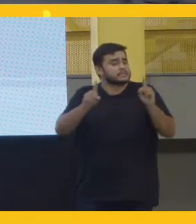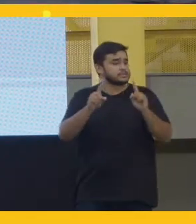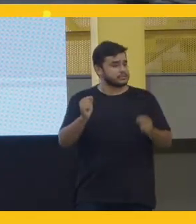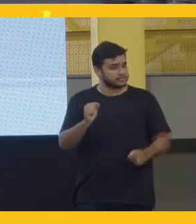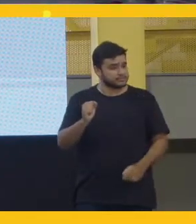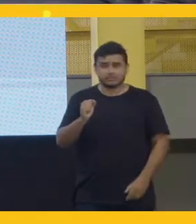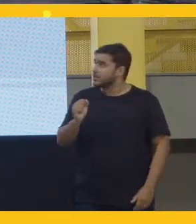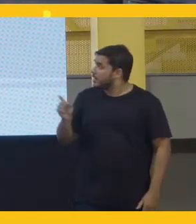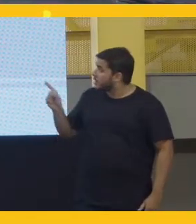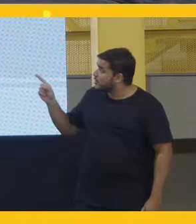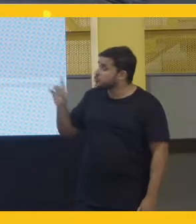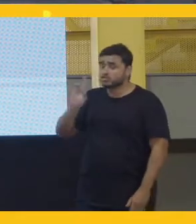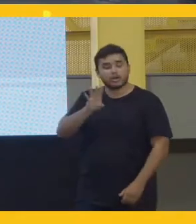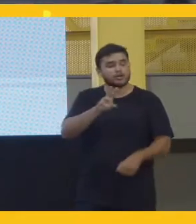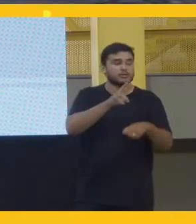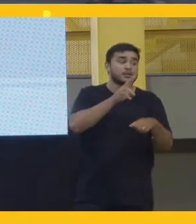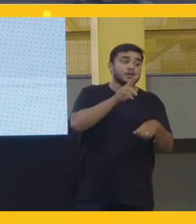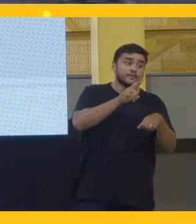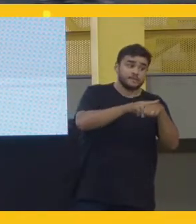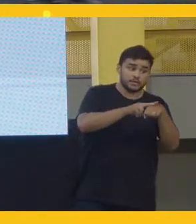só precisa ter o vermelho e o verde.